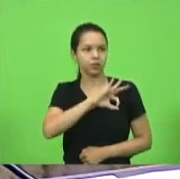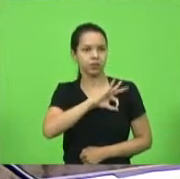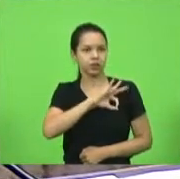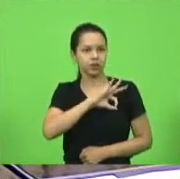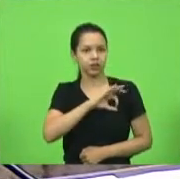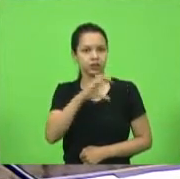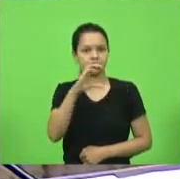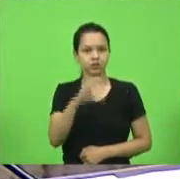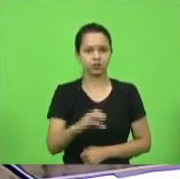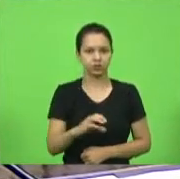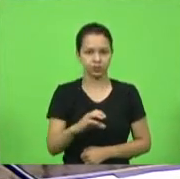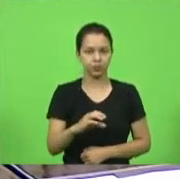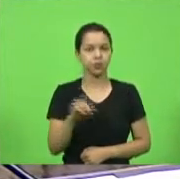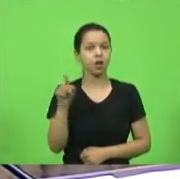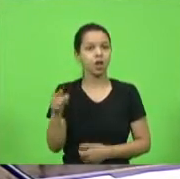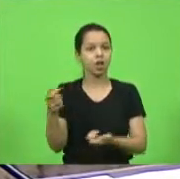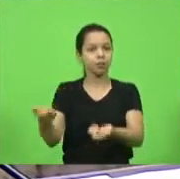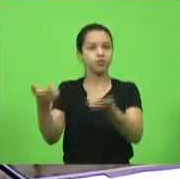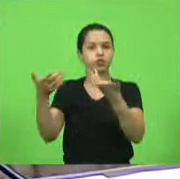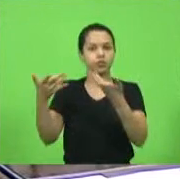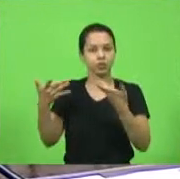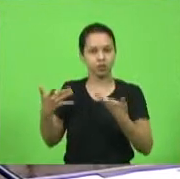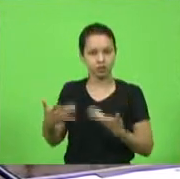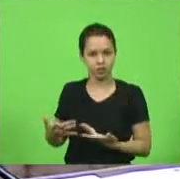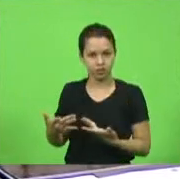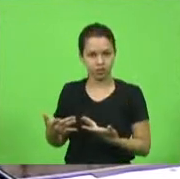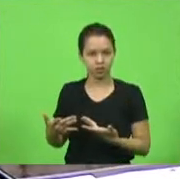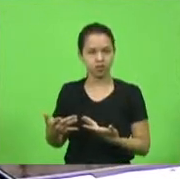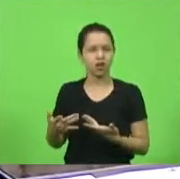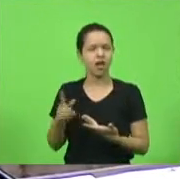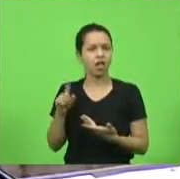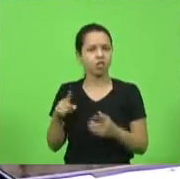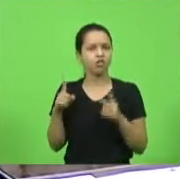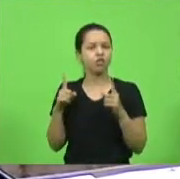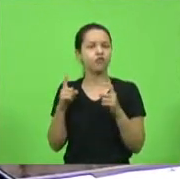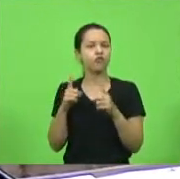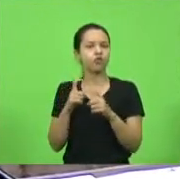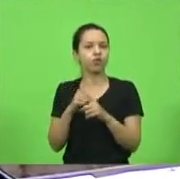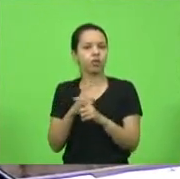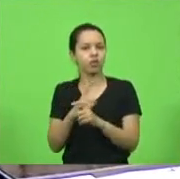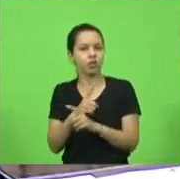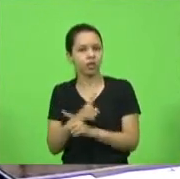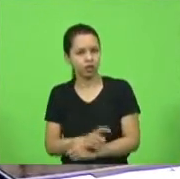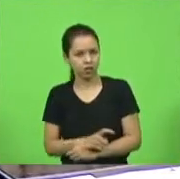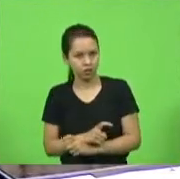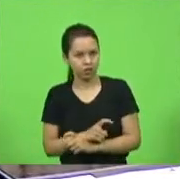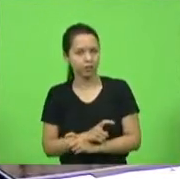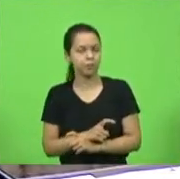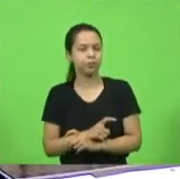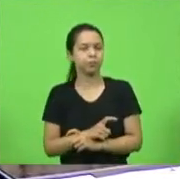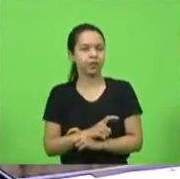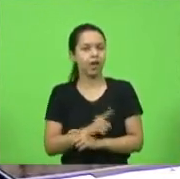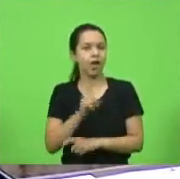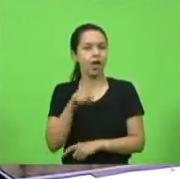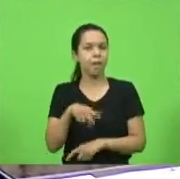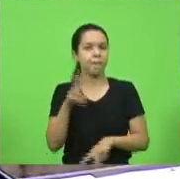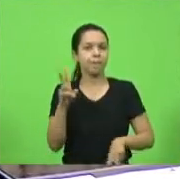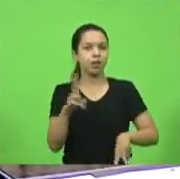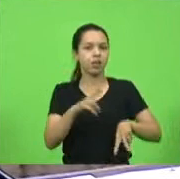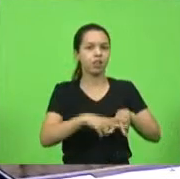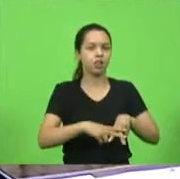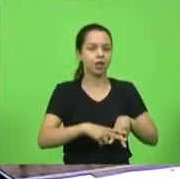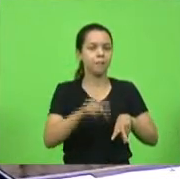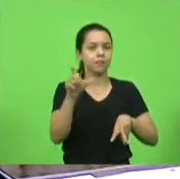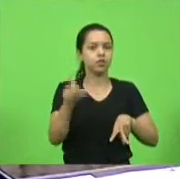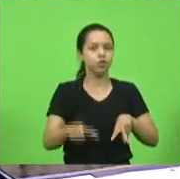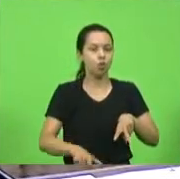da Polícia Civil, e ele estava me contando a dificuldade que está sendo para prender um vagabundo